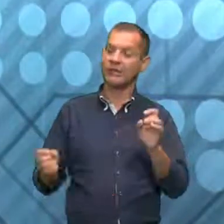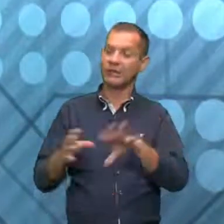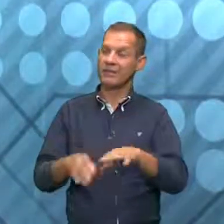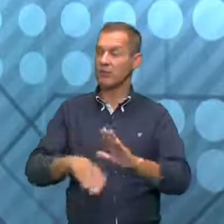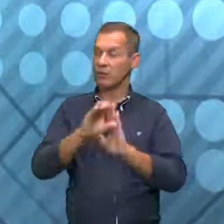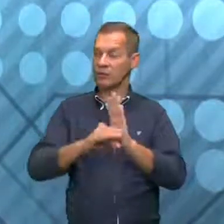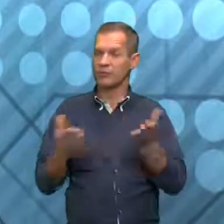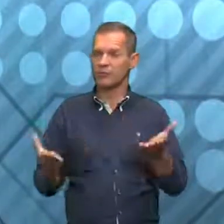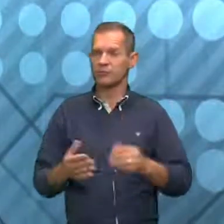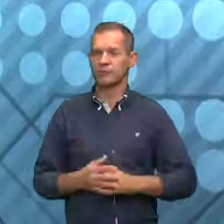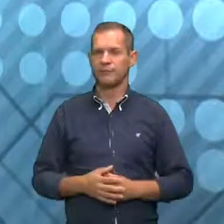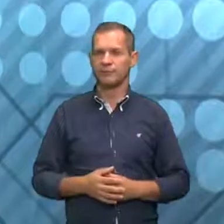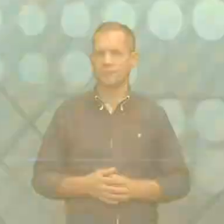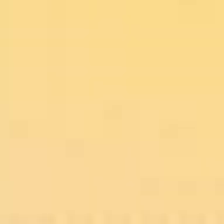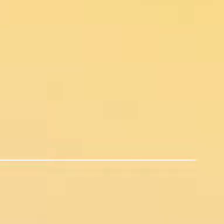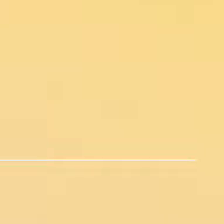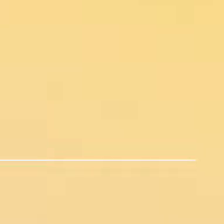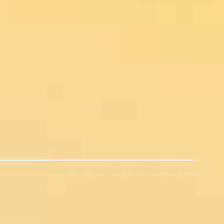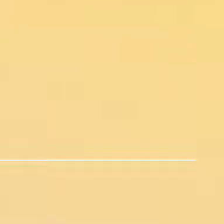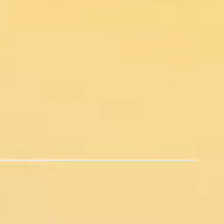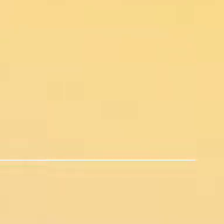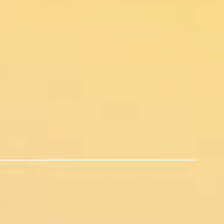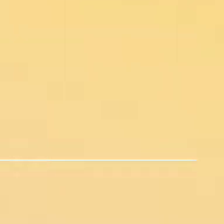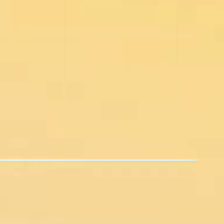esse conceito.